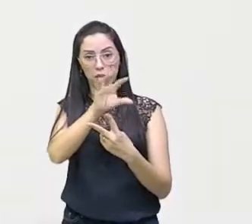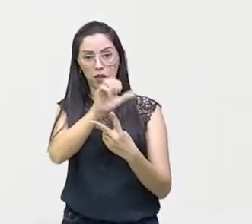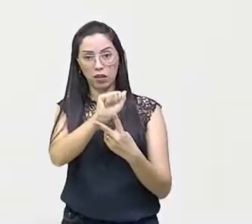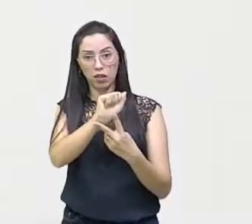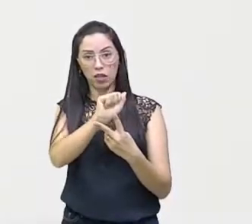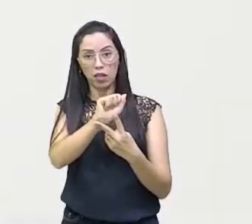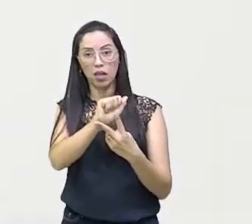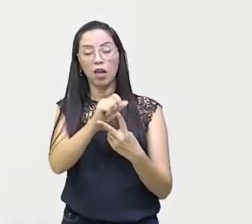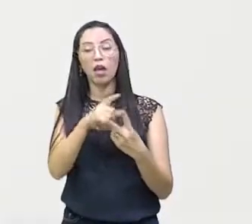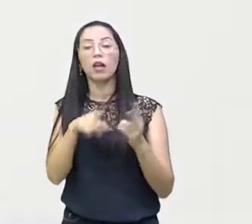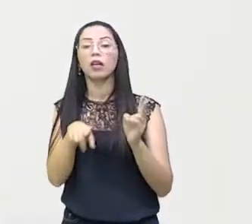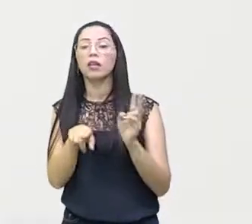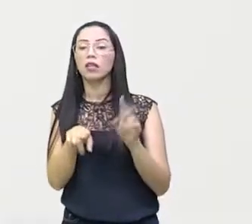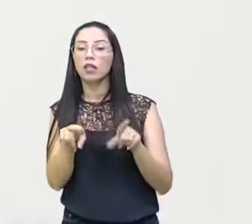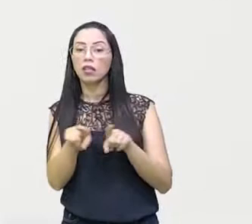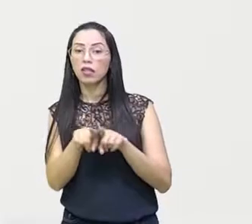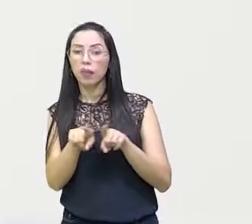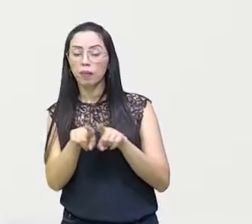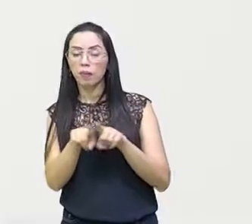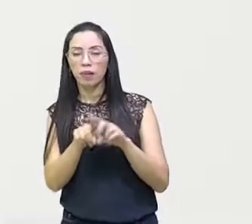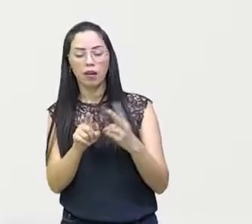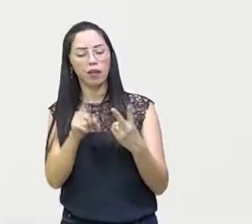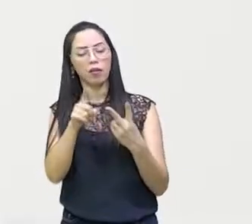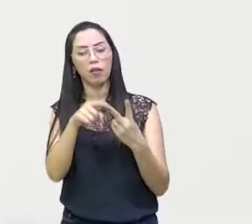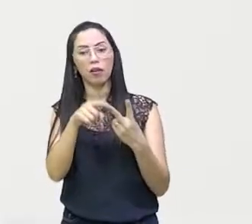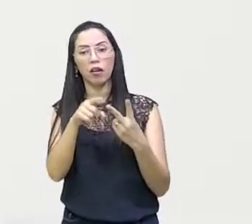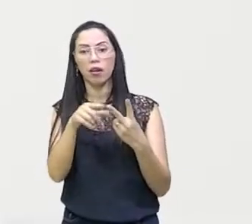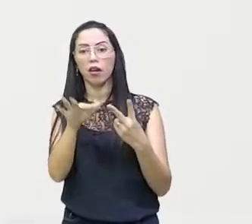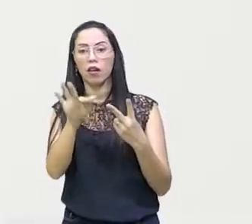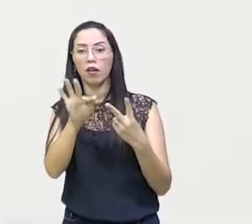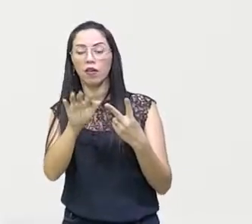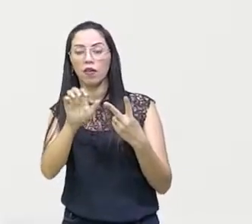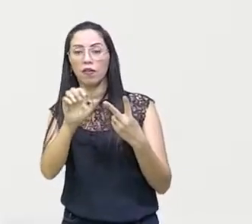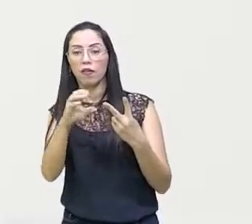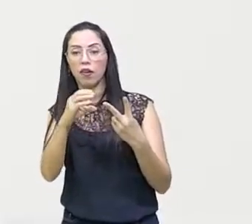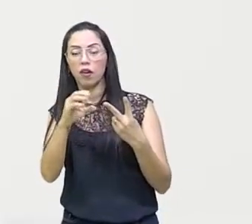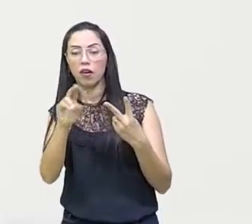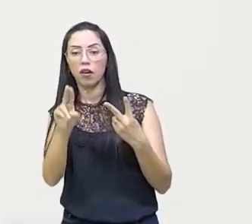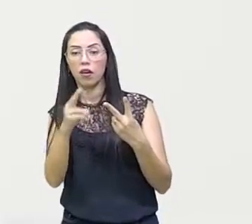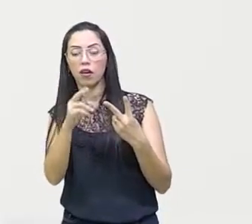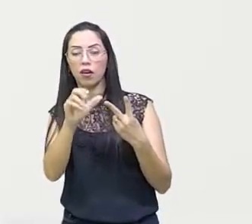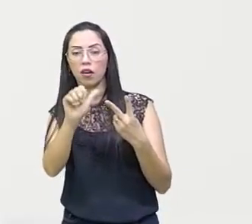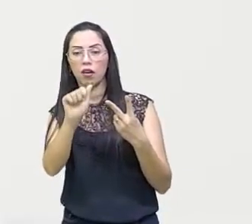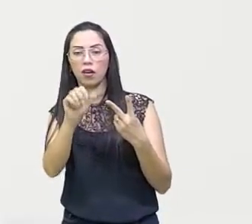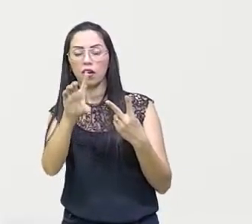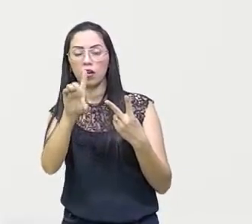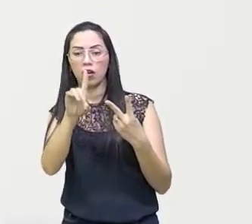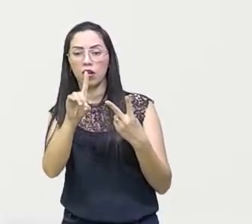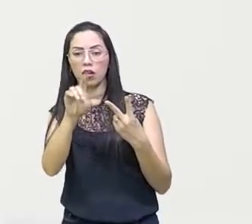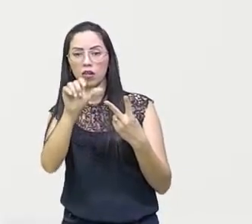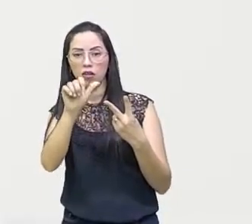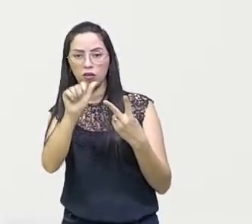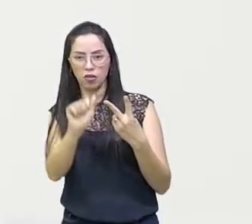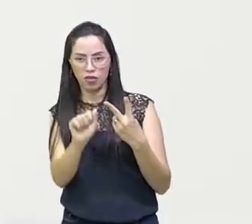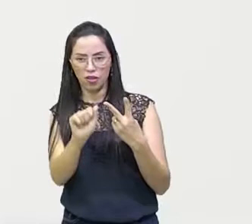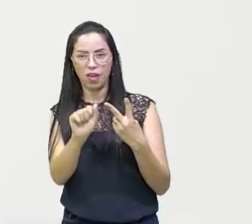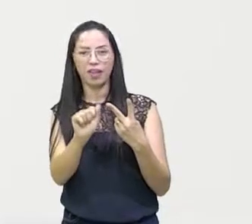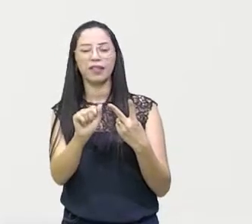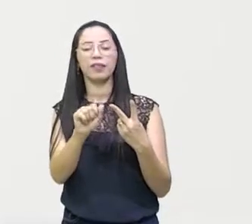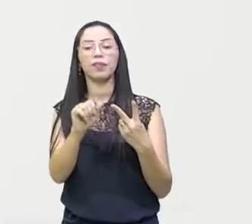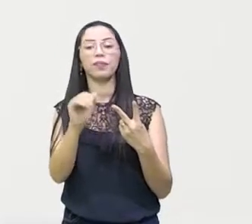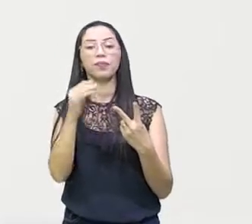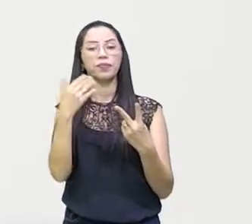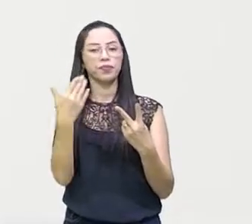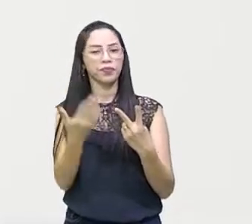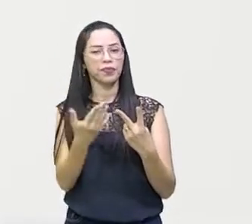aberta, quando possui um sistema de circulação que precisa de bombear o sangue, né? Precisa